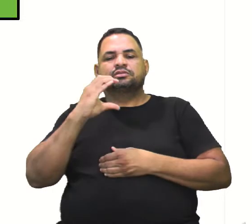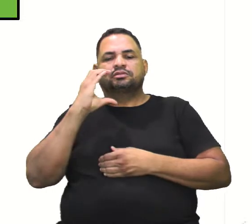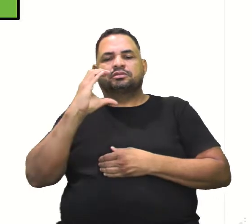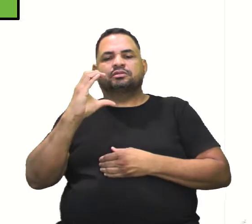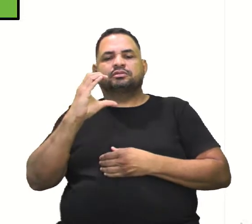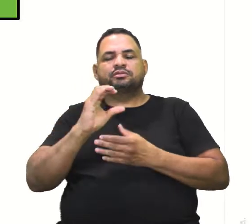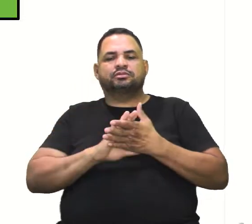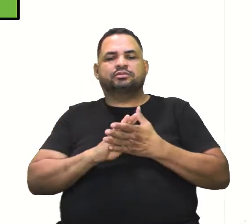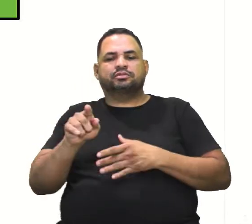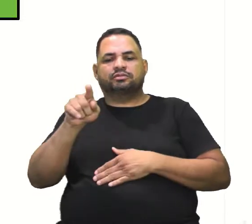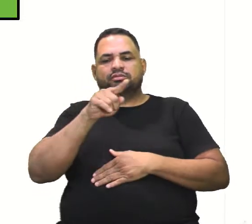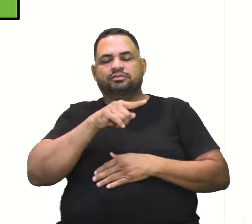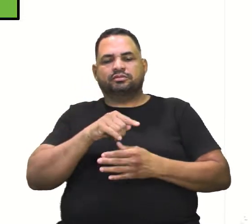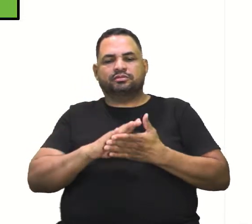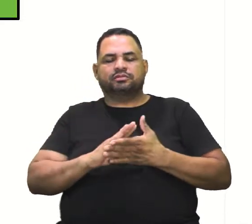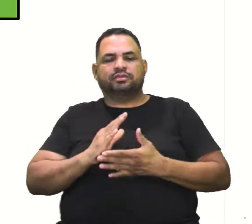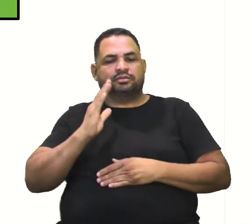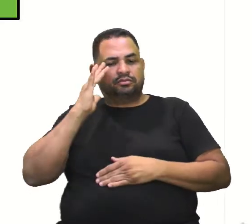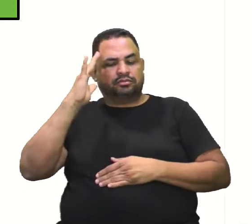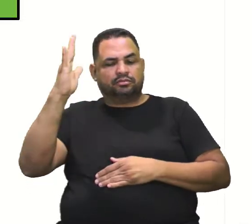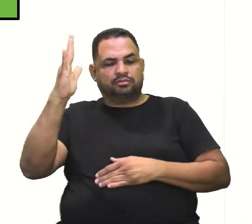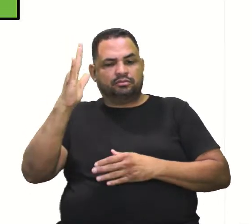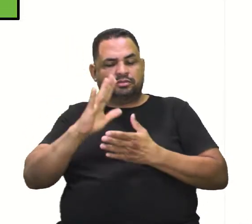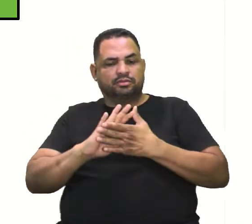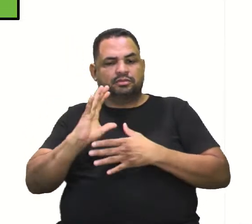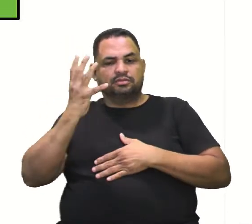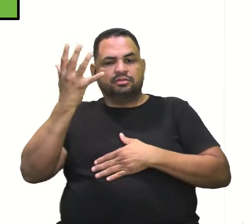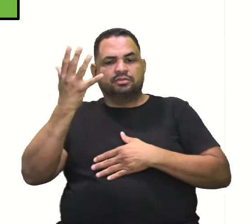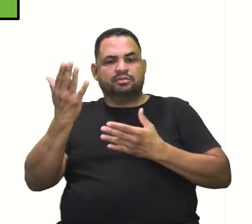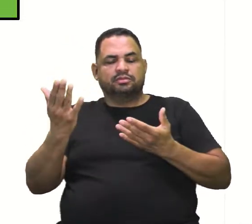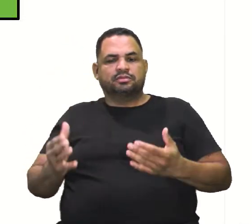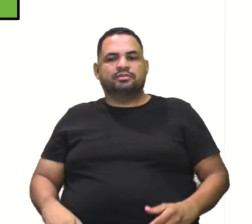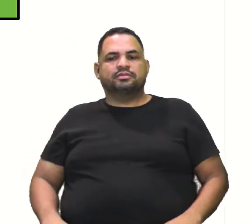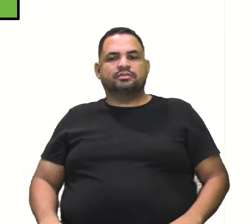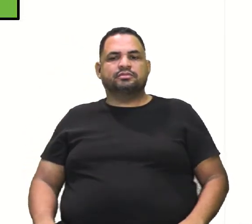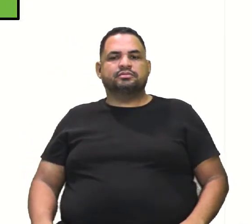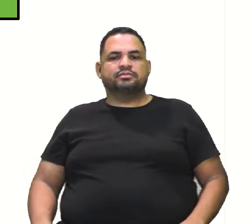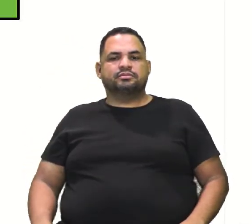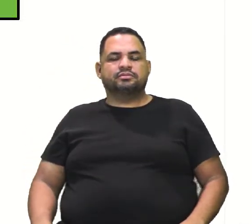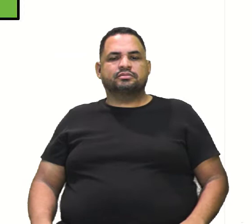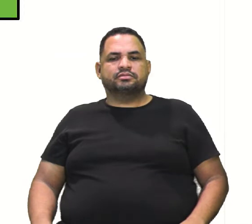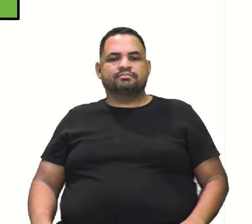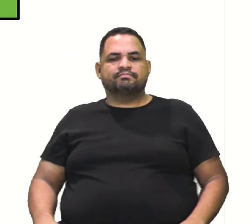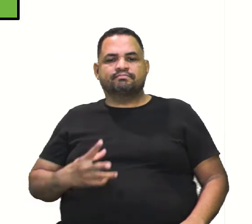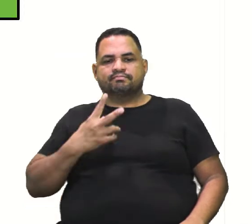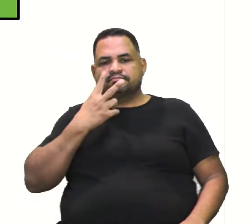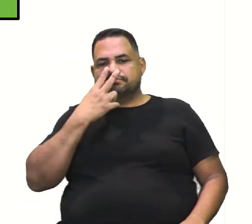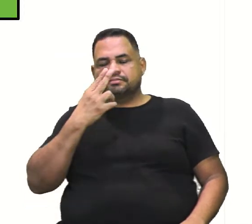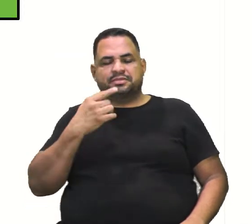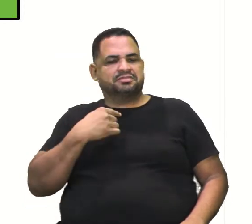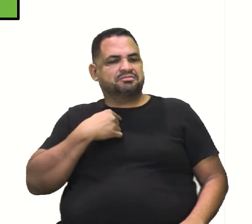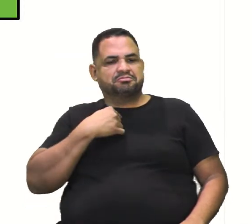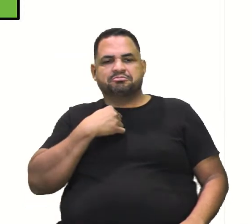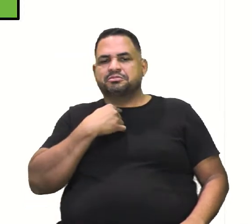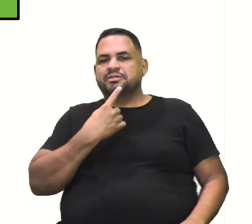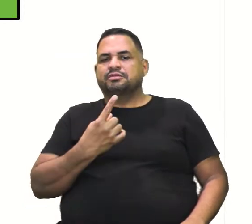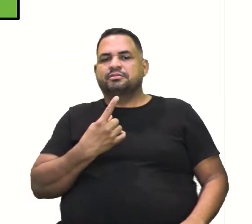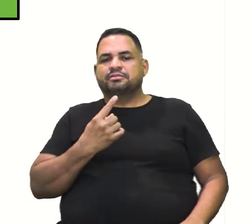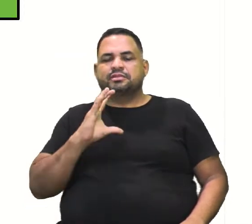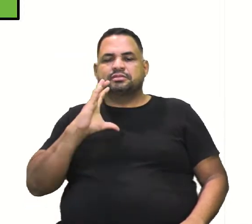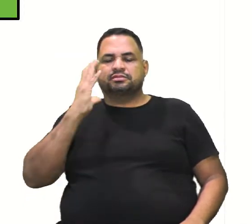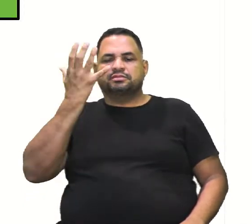unidade imaginária que vai nos ajudar a resolver situações que aparentemente parece impossível,